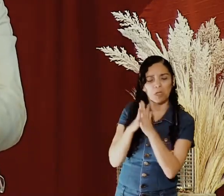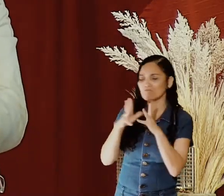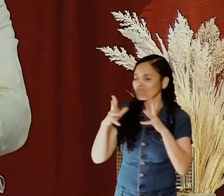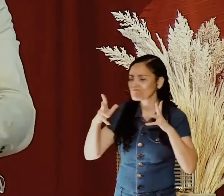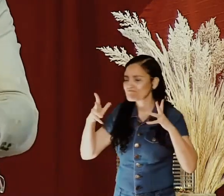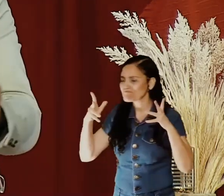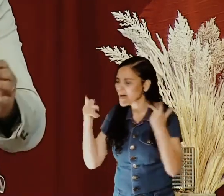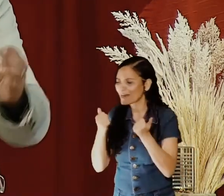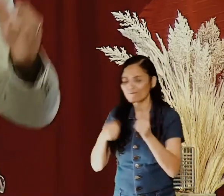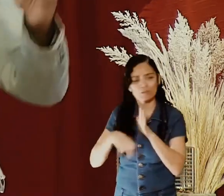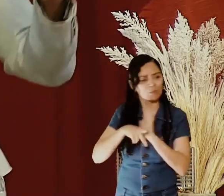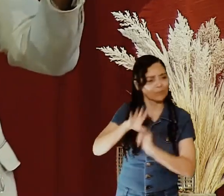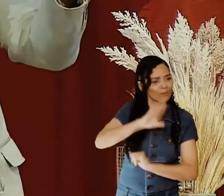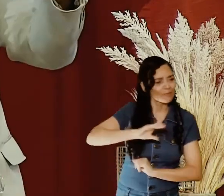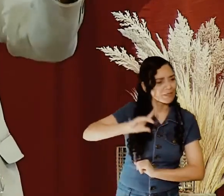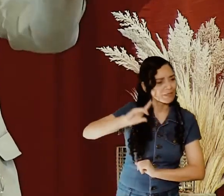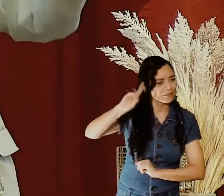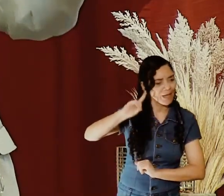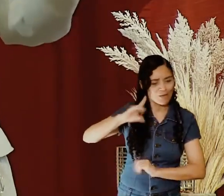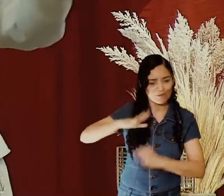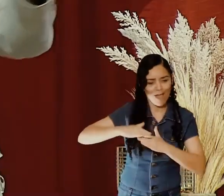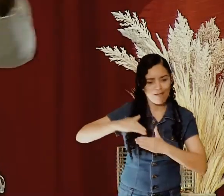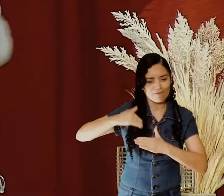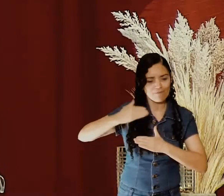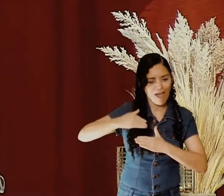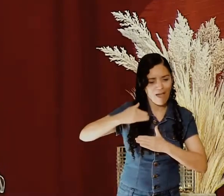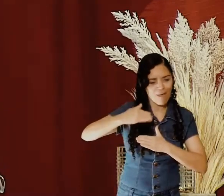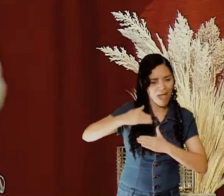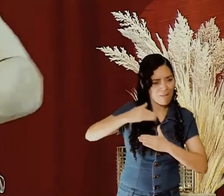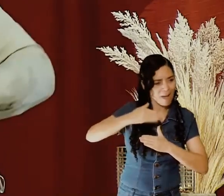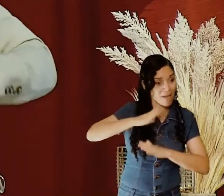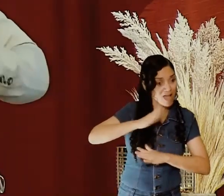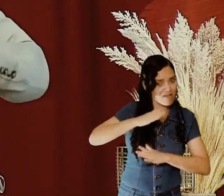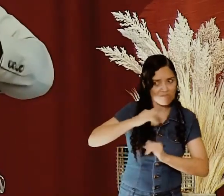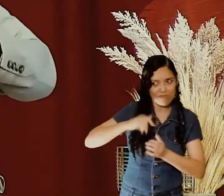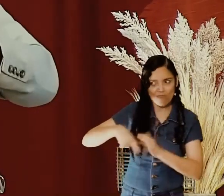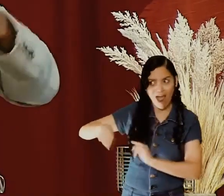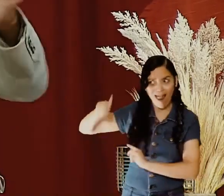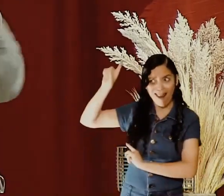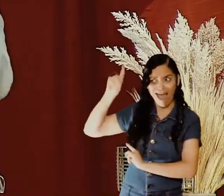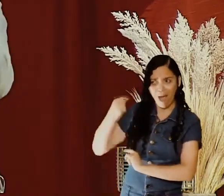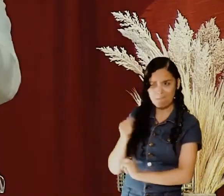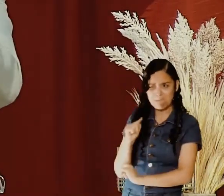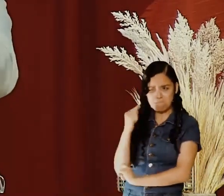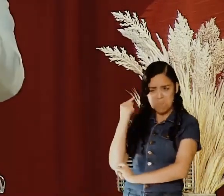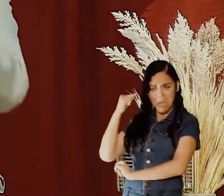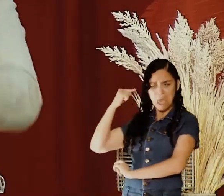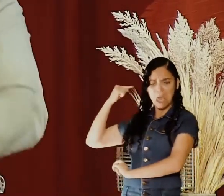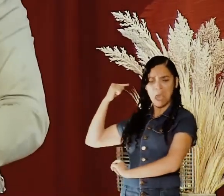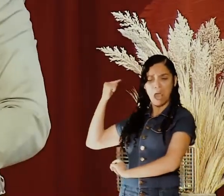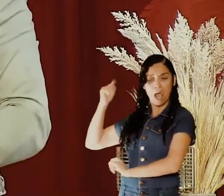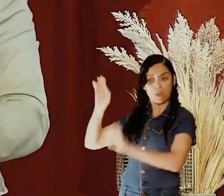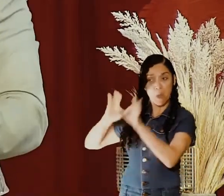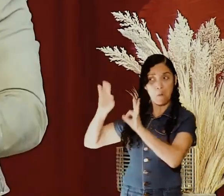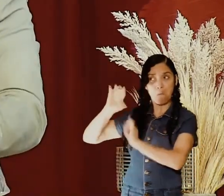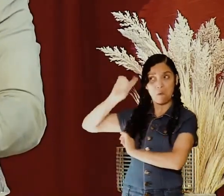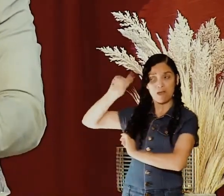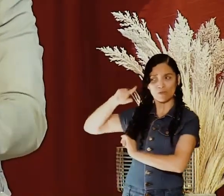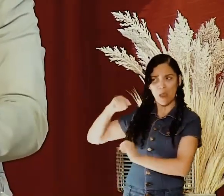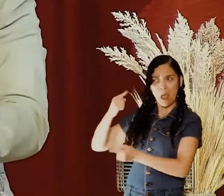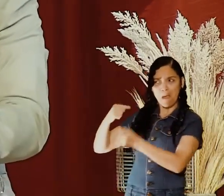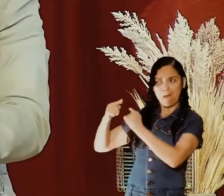sendo desenvolvido de Gênesis a Apocalipse, E nós estamos dentro dessa história.